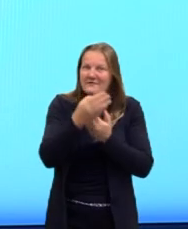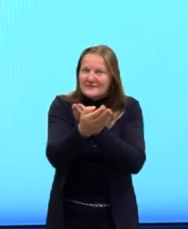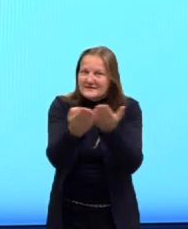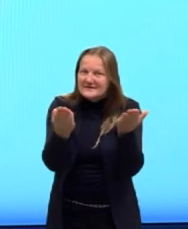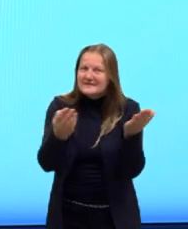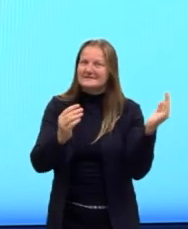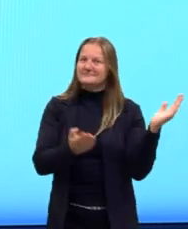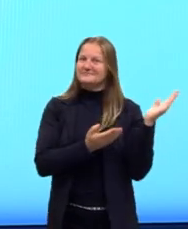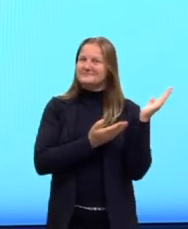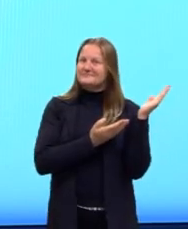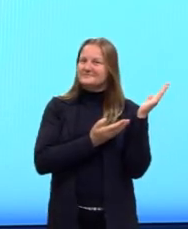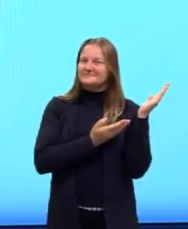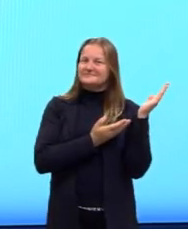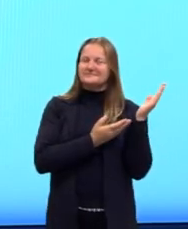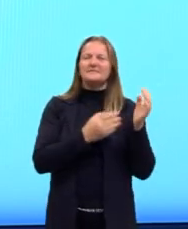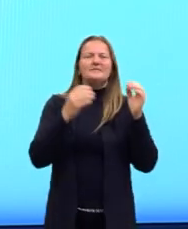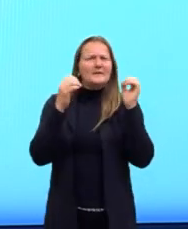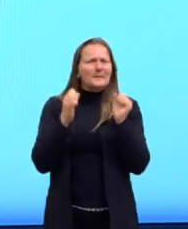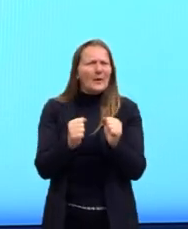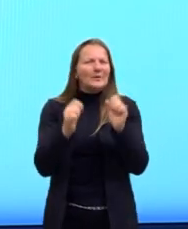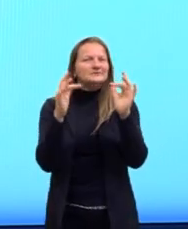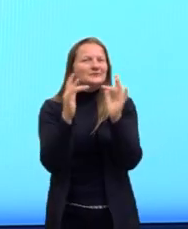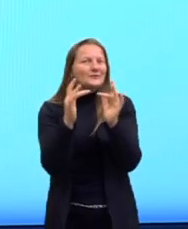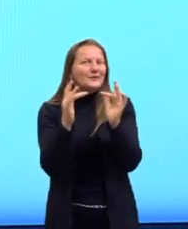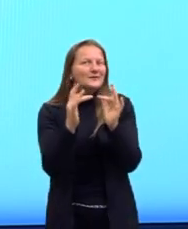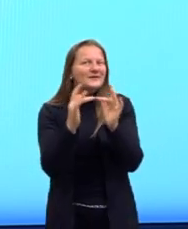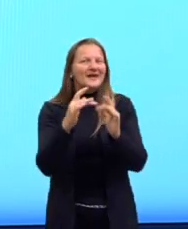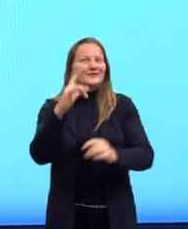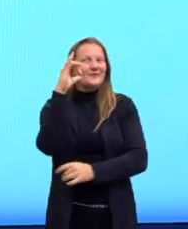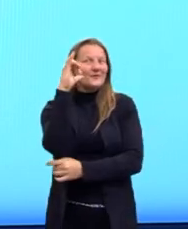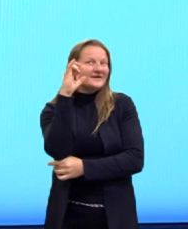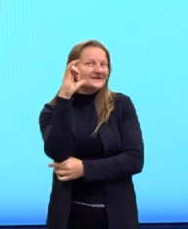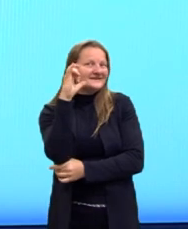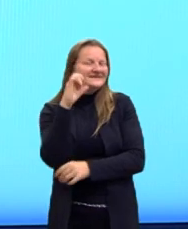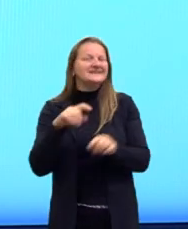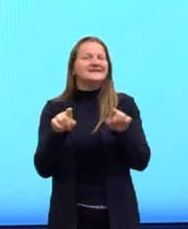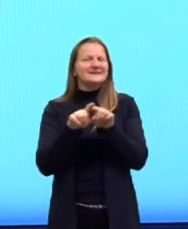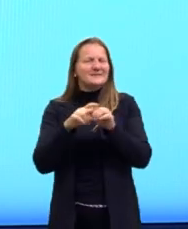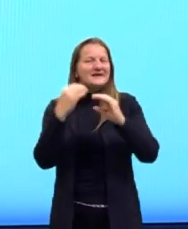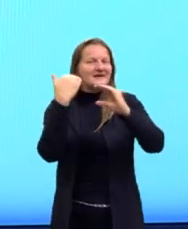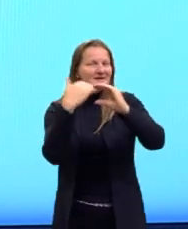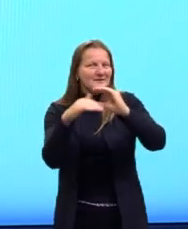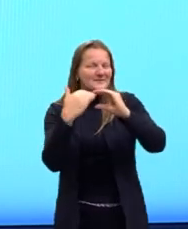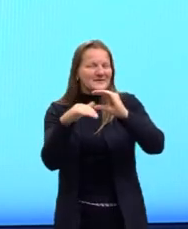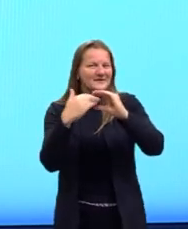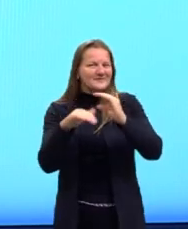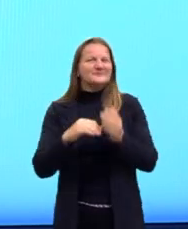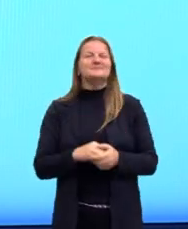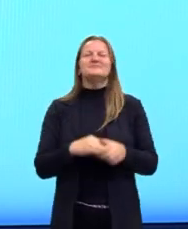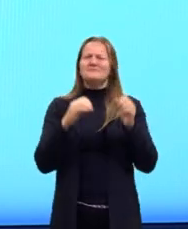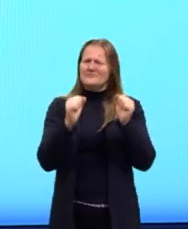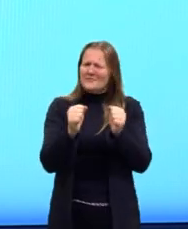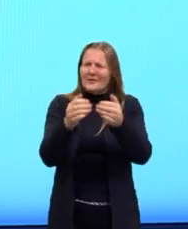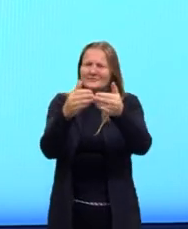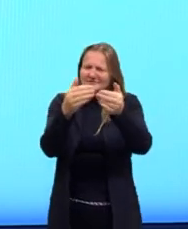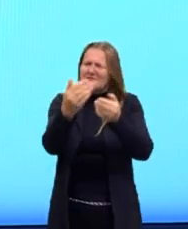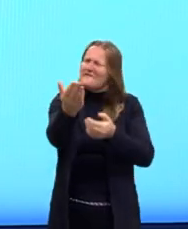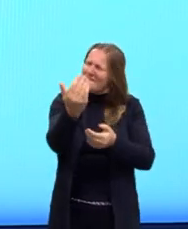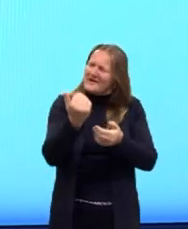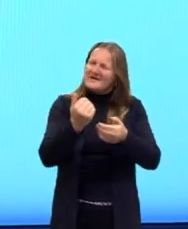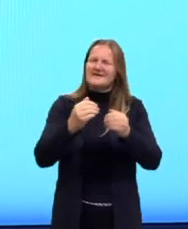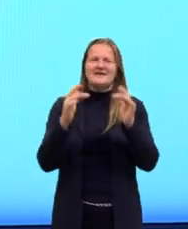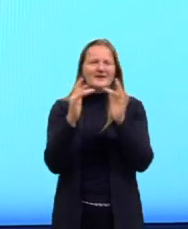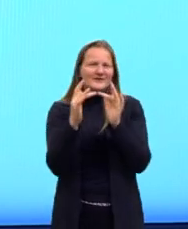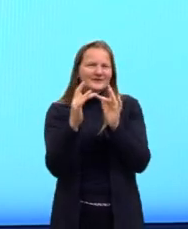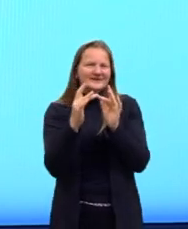que aqui no cantinho vocês têm o meu Instagram e o meu e-mail educar peço que vocês entrem